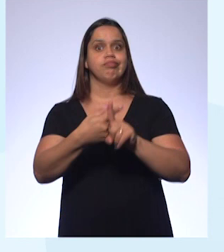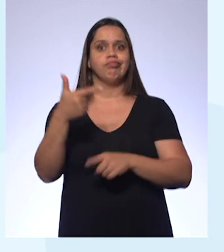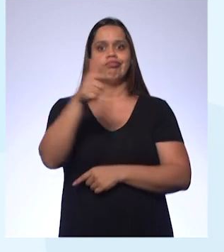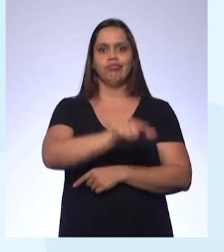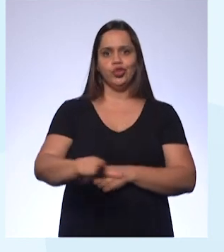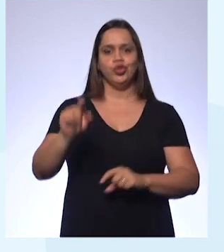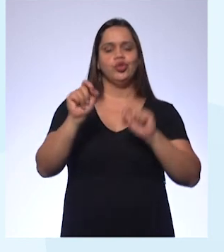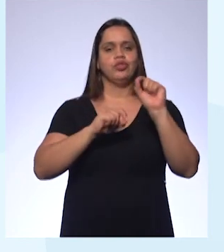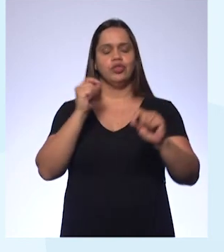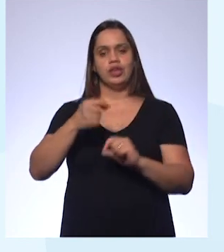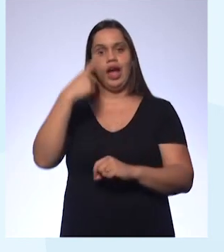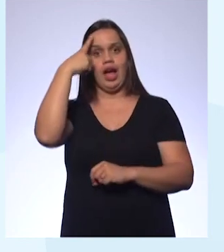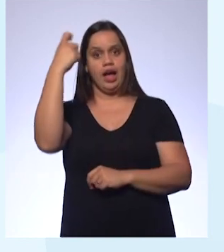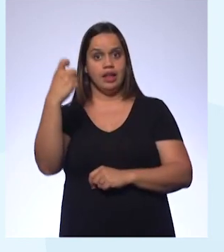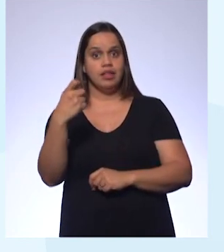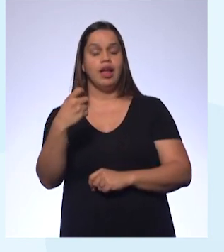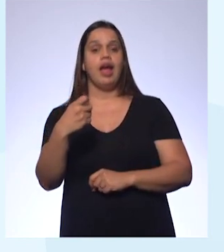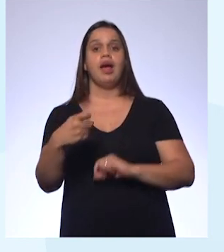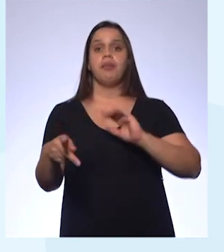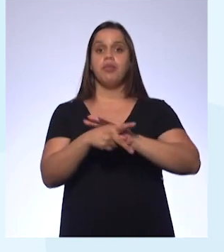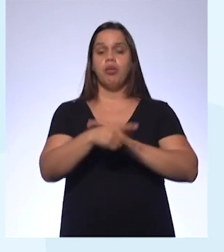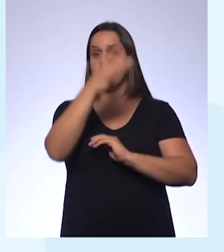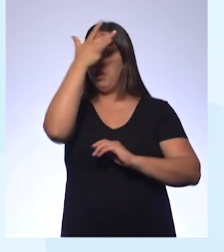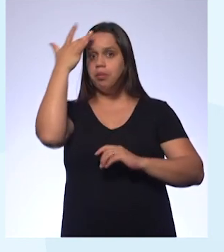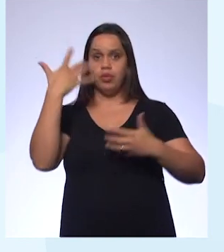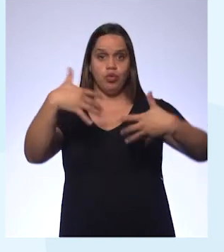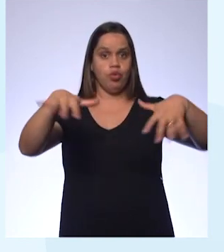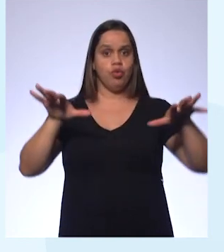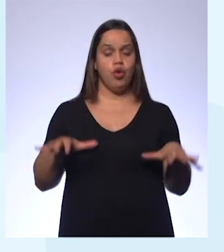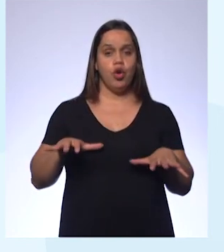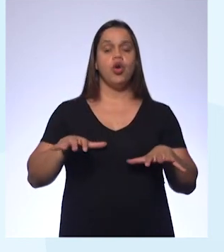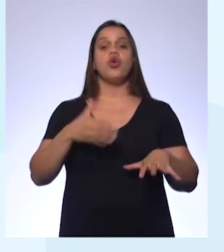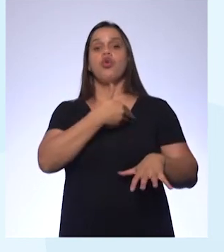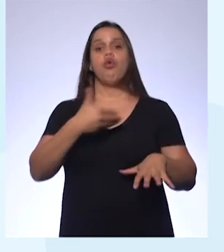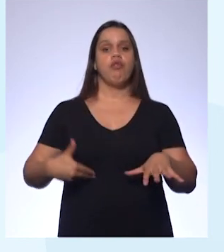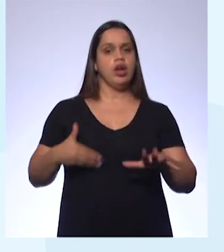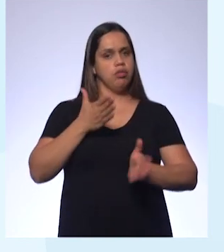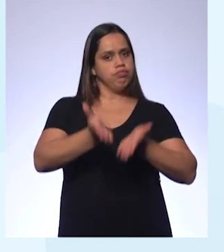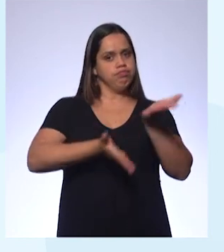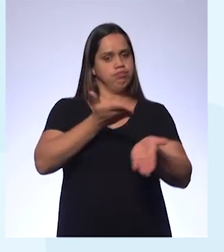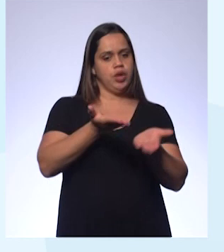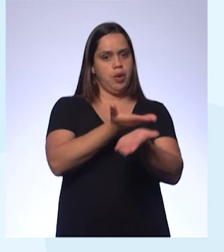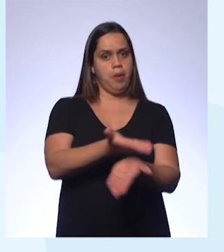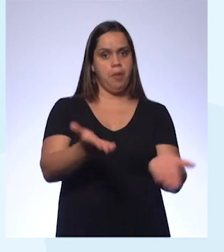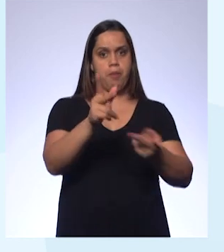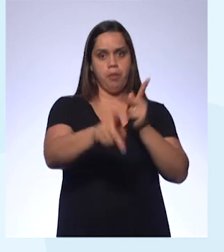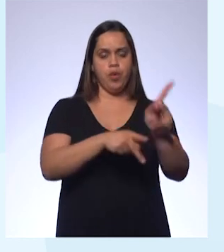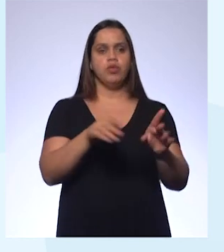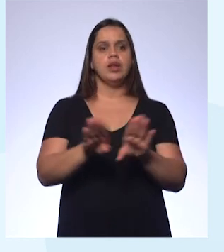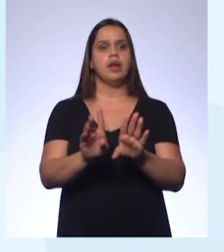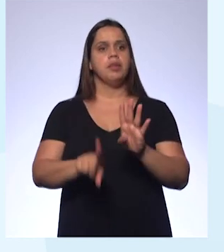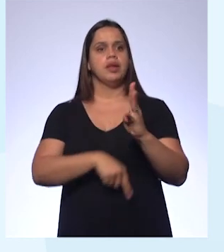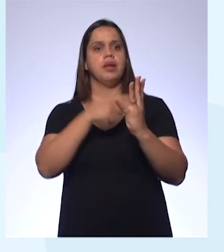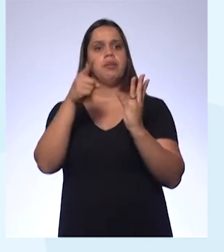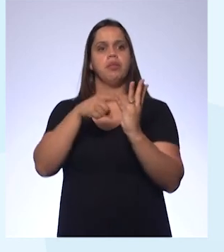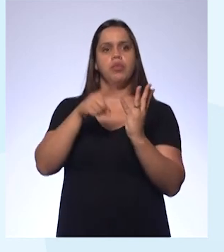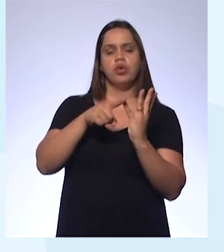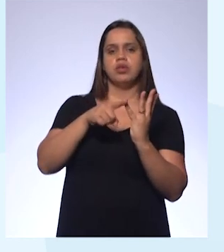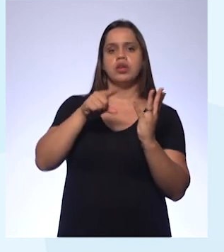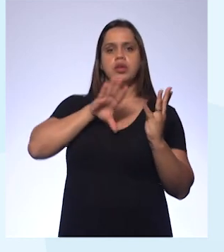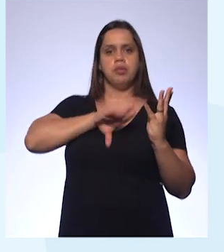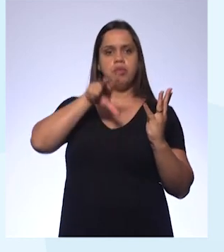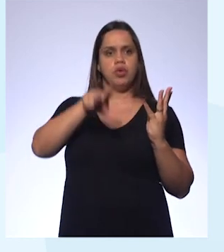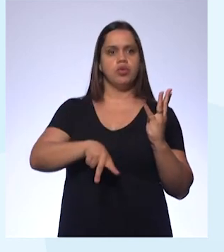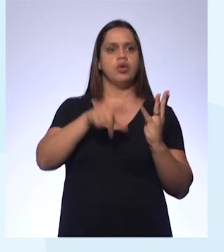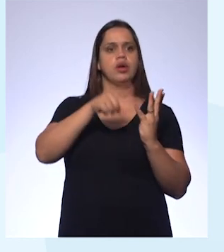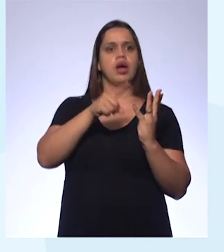reforço a ideia de um monarca governando para o povo. E o Marquês de Pombal, né, de Portugal,